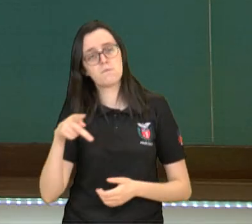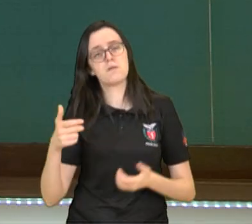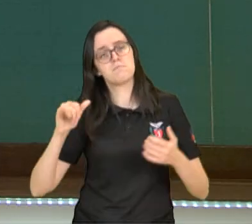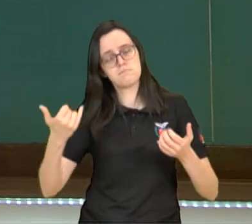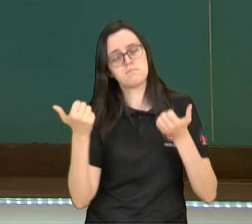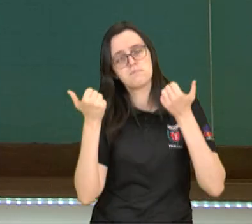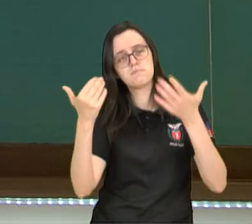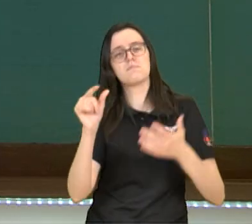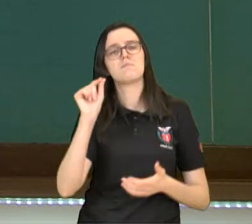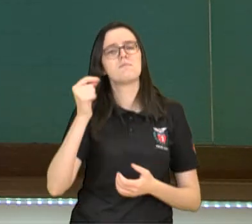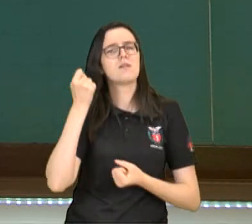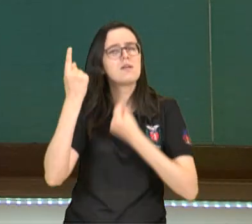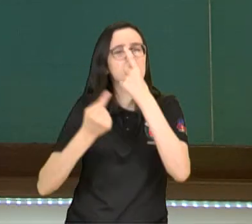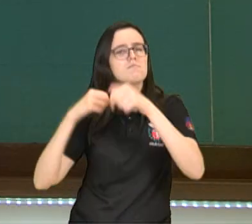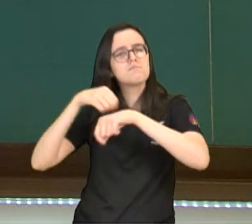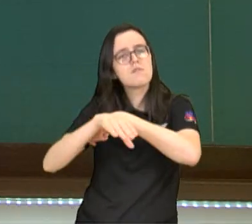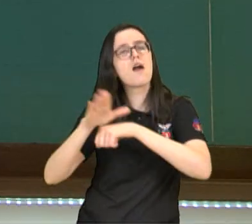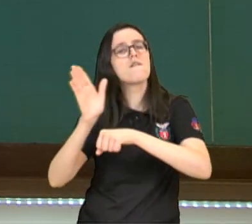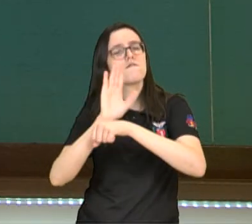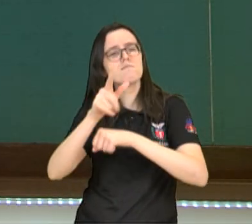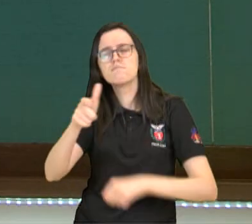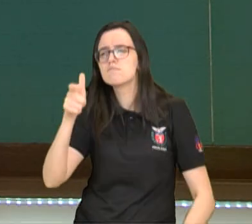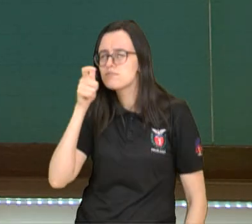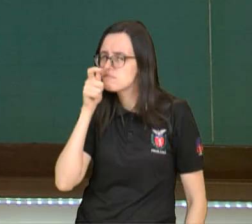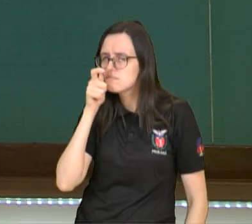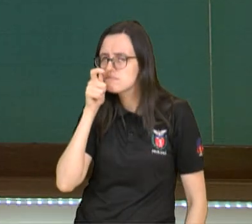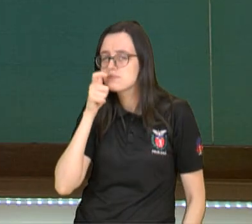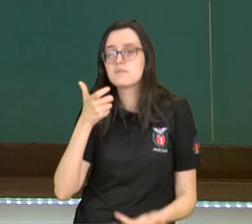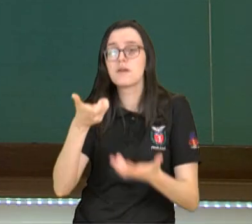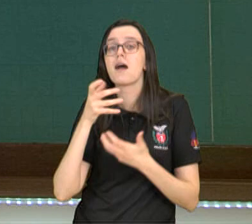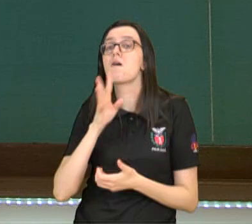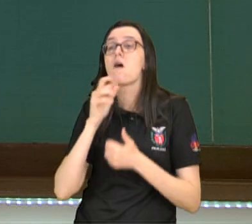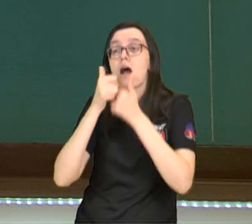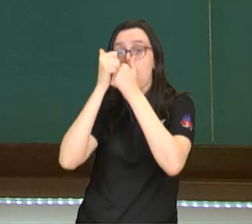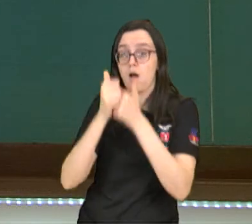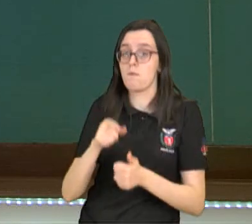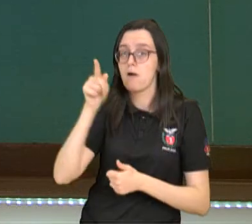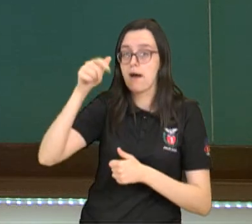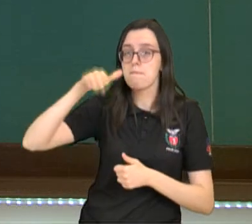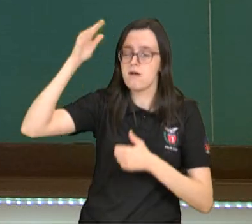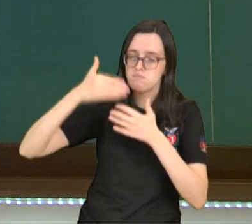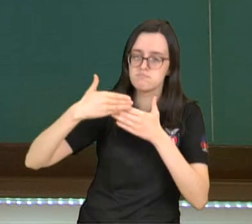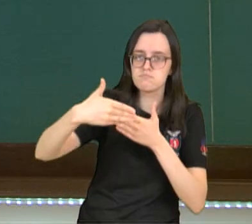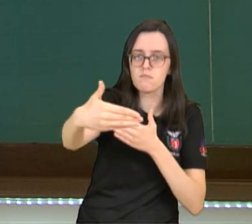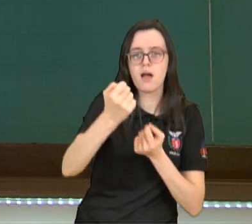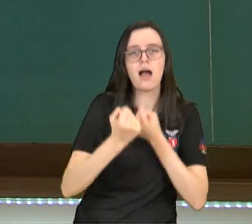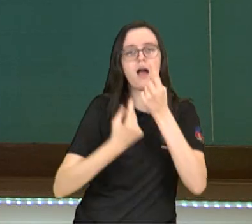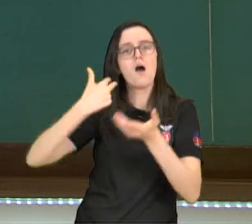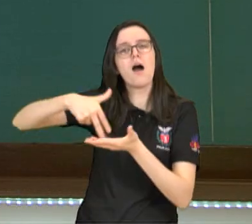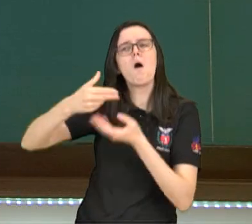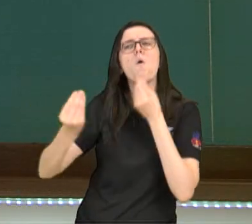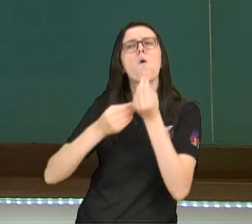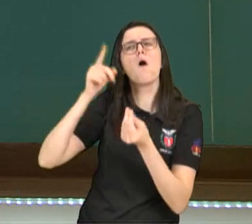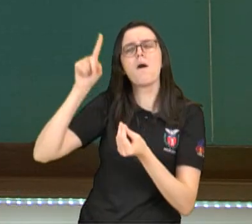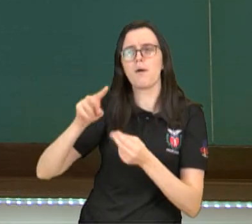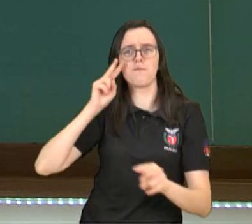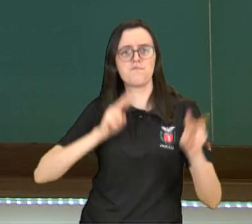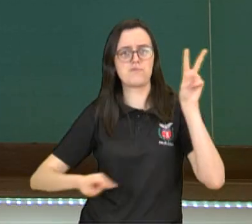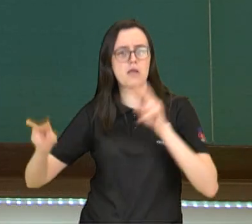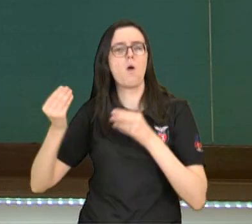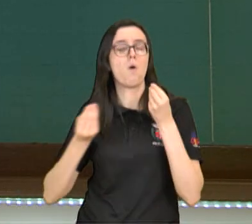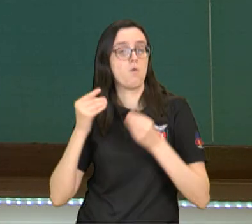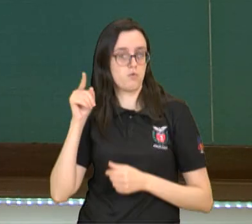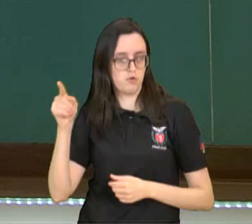deixando aqui para vocês algumas sugestões de vídeos para se vocês quiserem acompanhar mais para frente algumas danças, como que é a parte visual